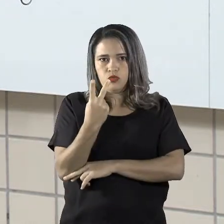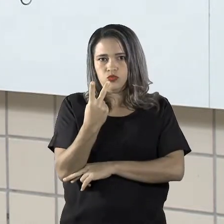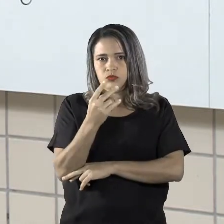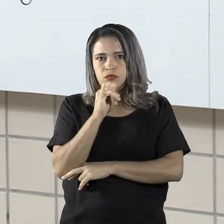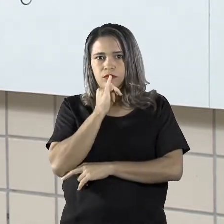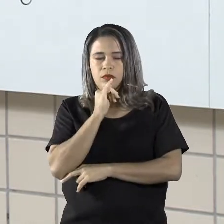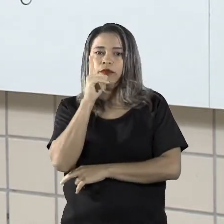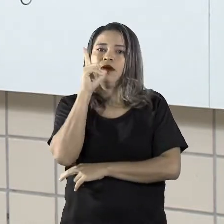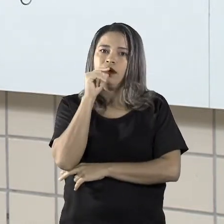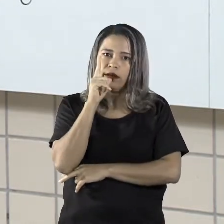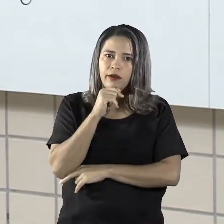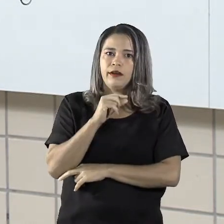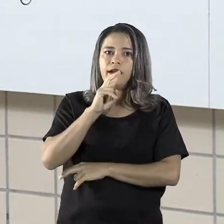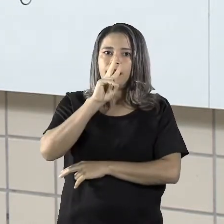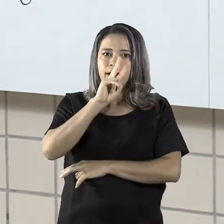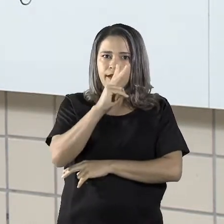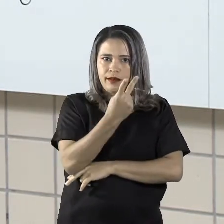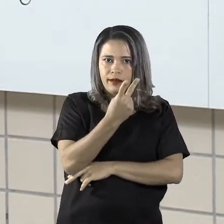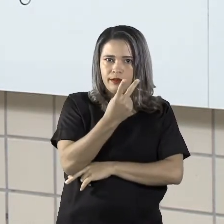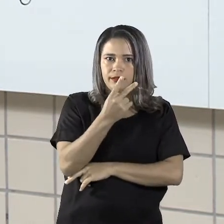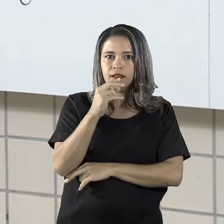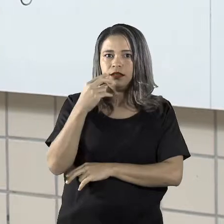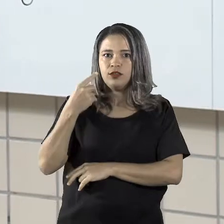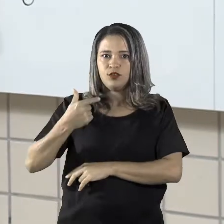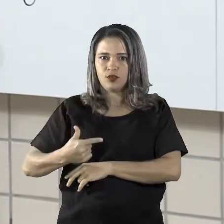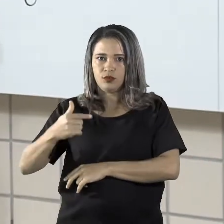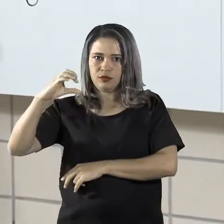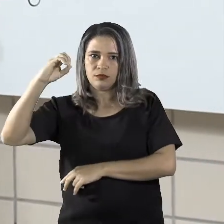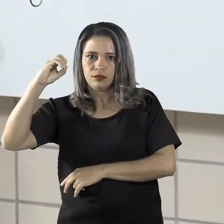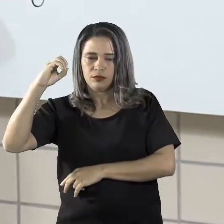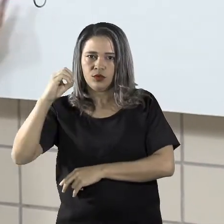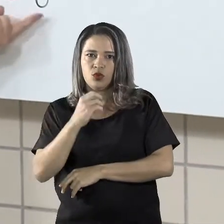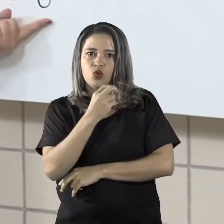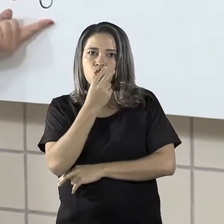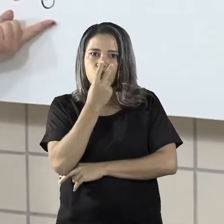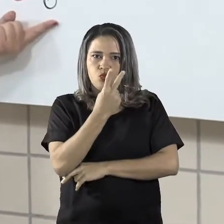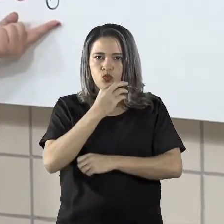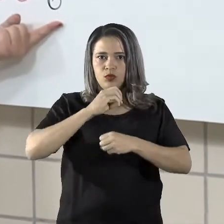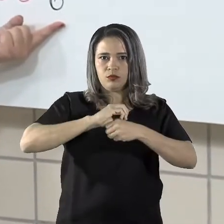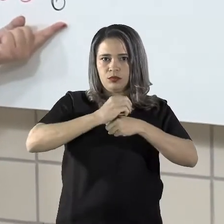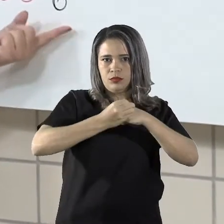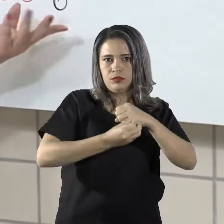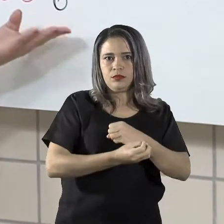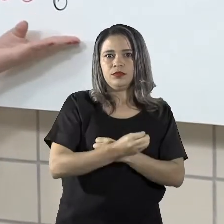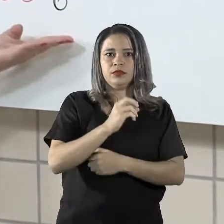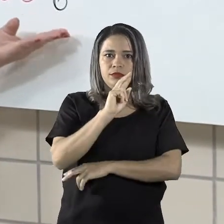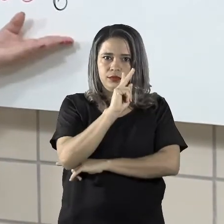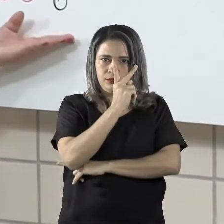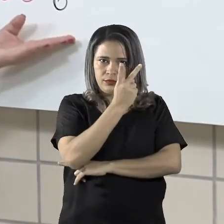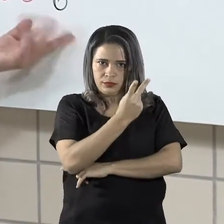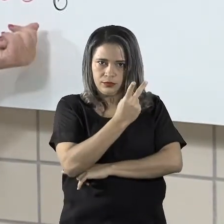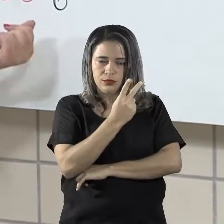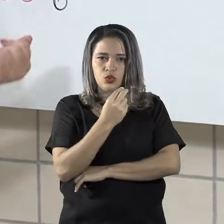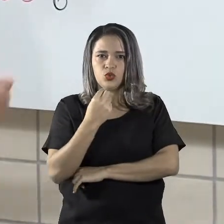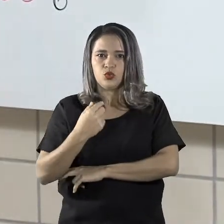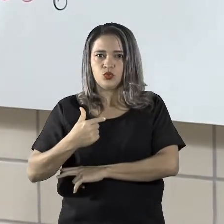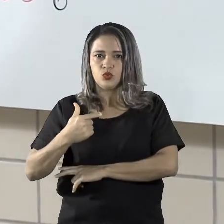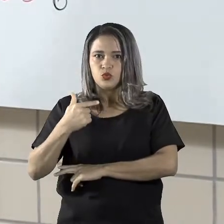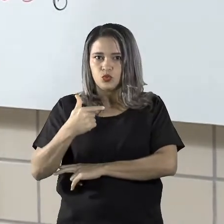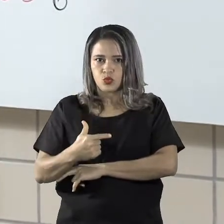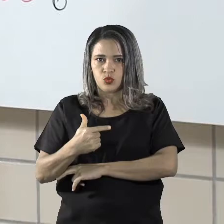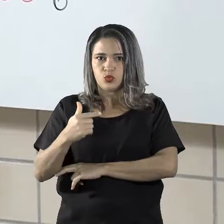água, H2O. Duas moléculas de hidrogênio e uma molécula de oxigênio,